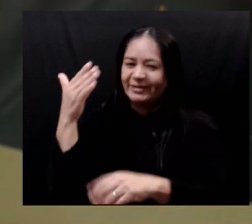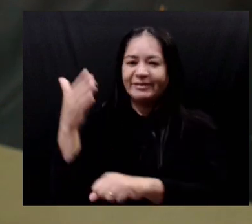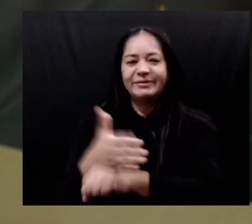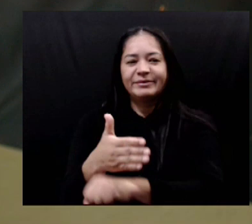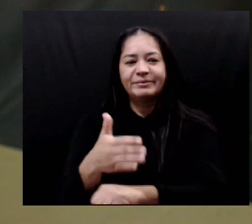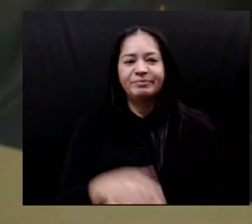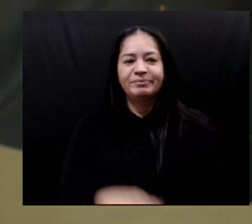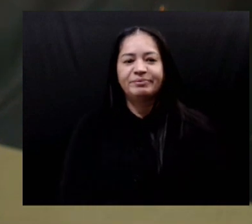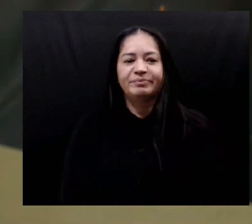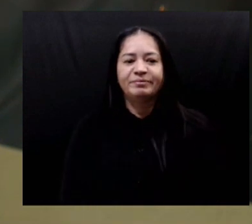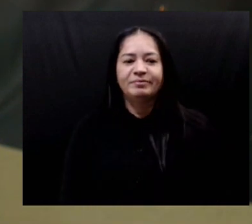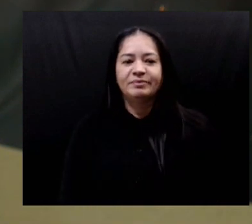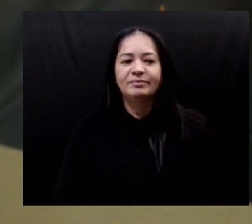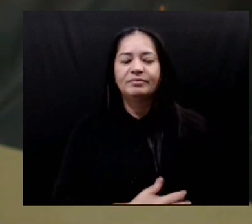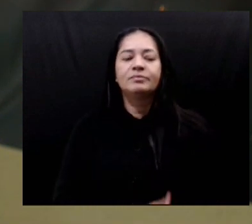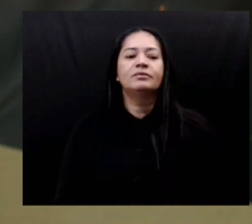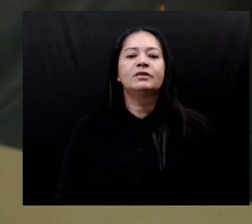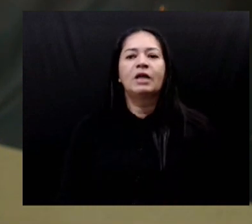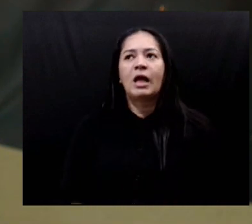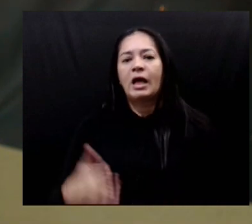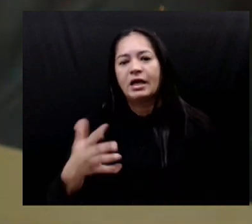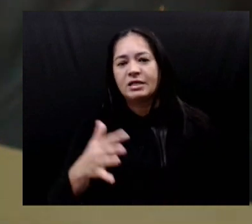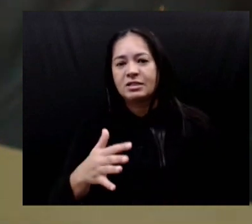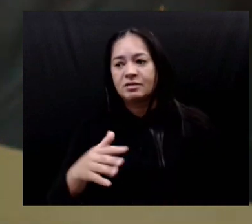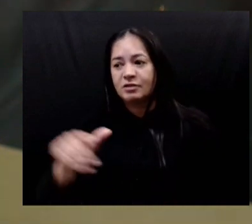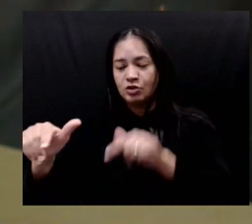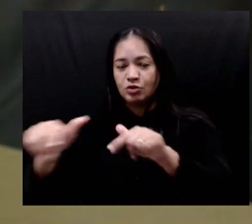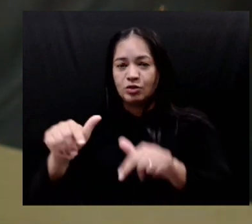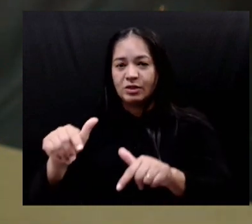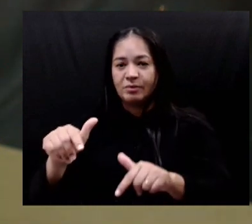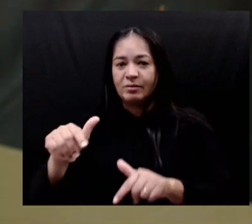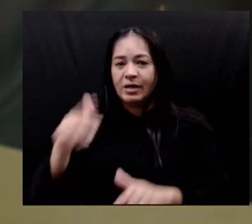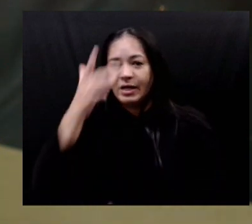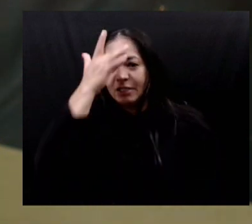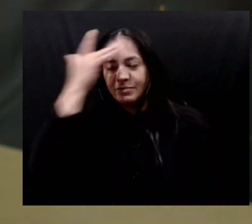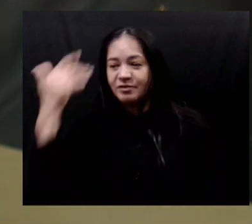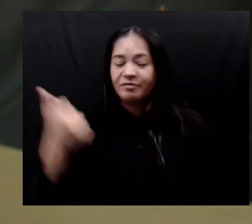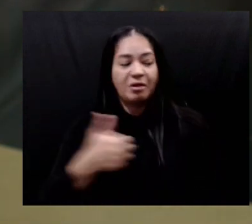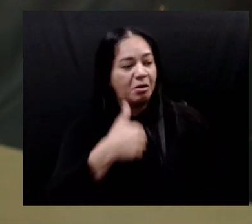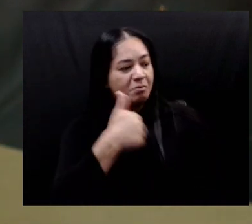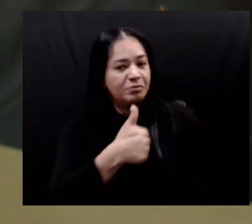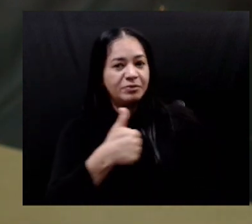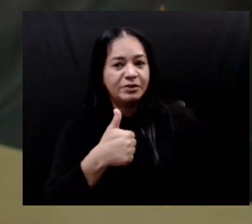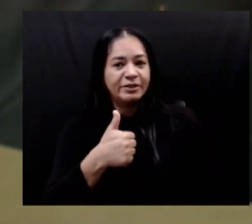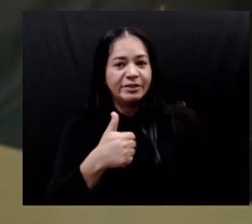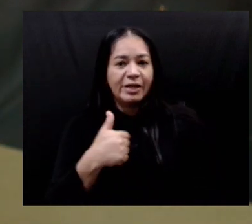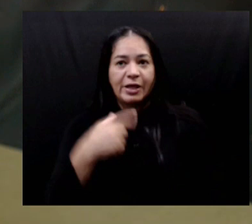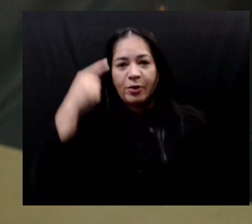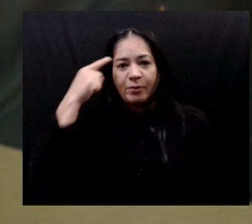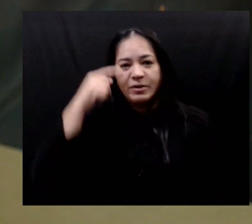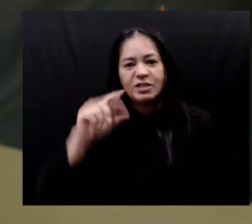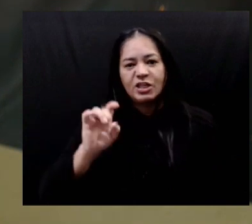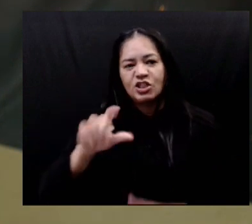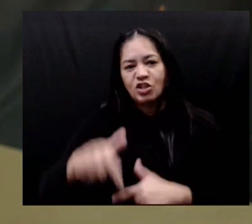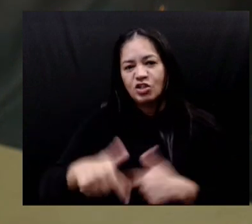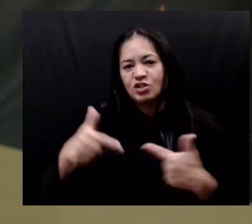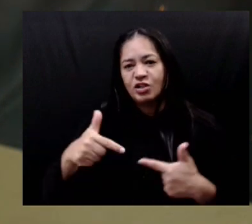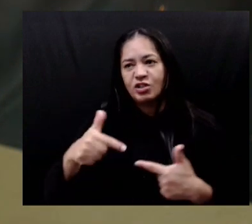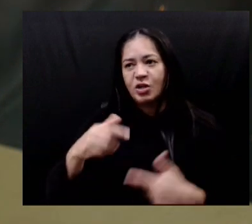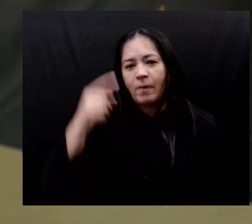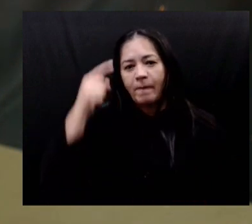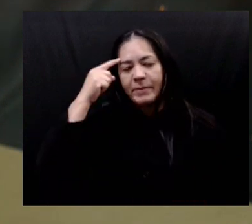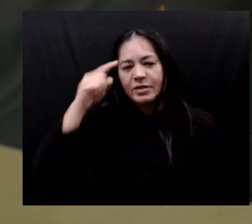que recebo elogios no trabalho, penso que foi pura sorte e que na próxima vez vou decepcionar. Como quebrar esse ciclo